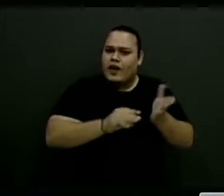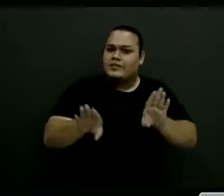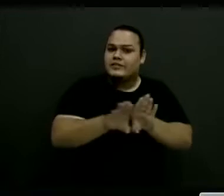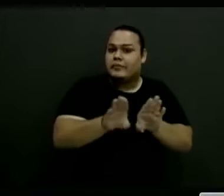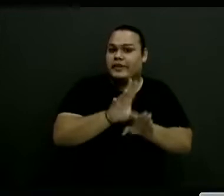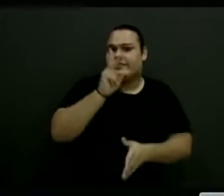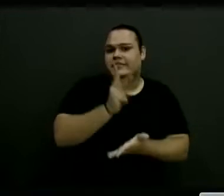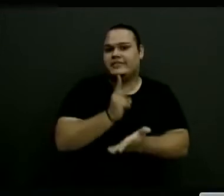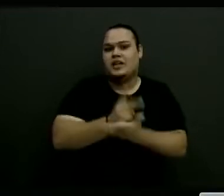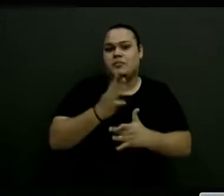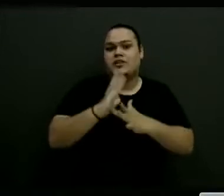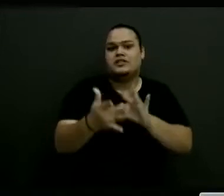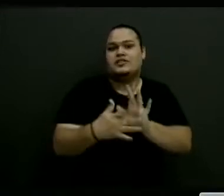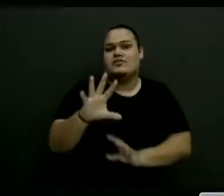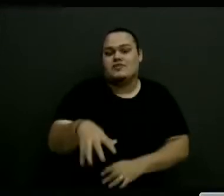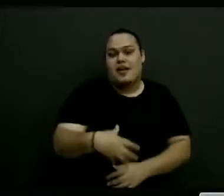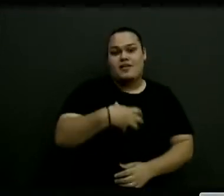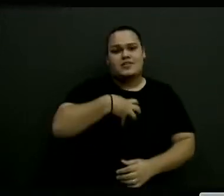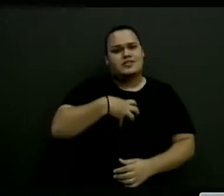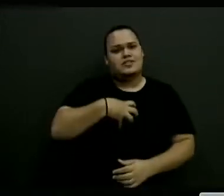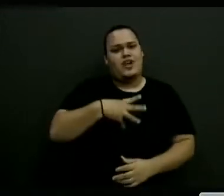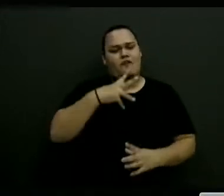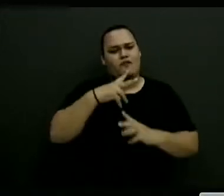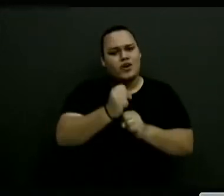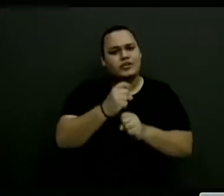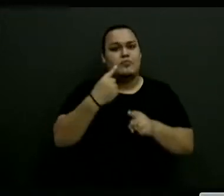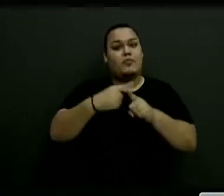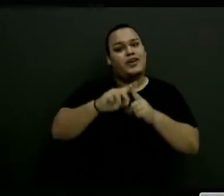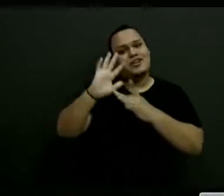aos lugares solitários para orar.